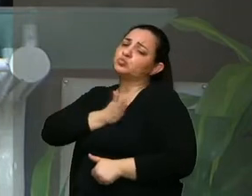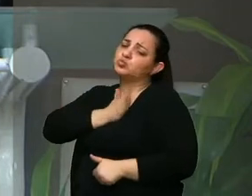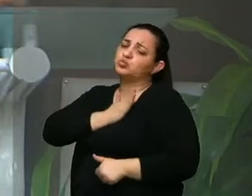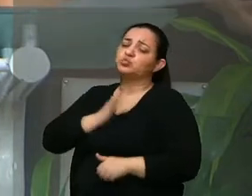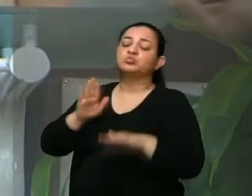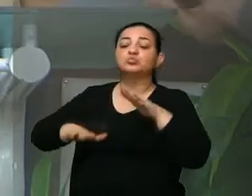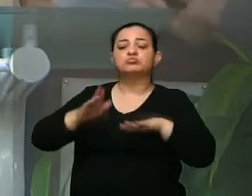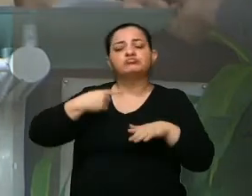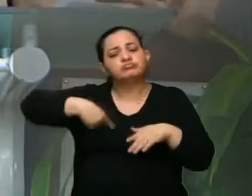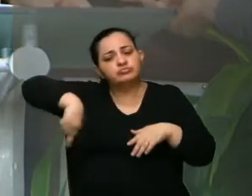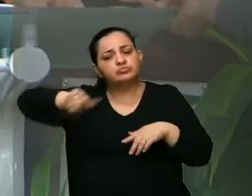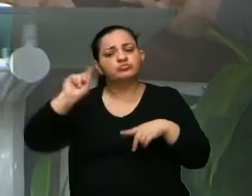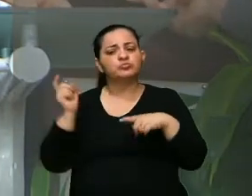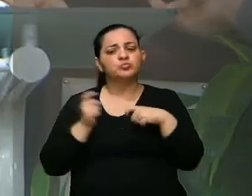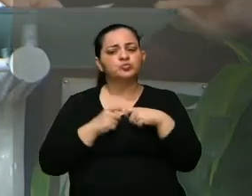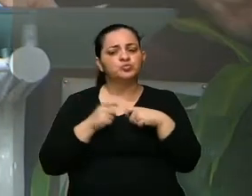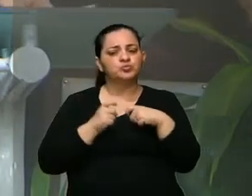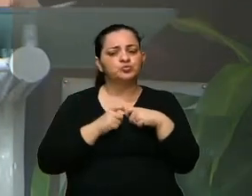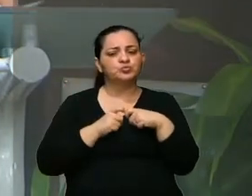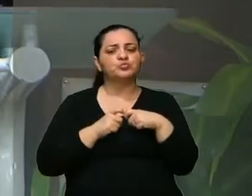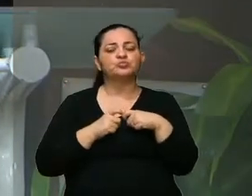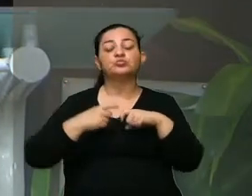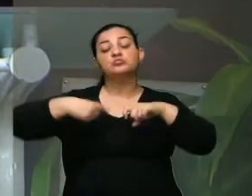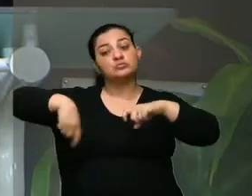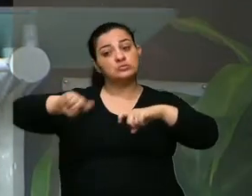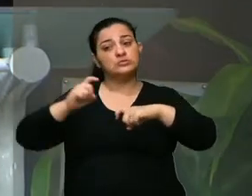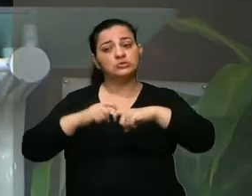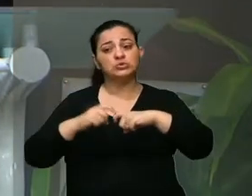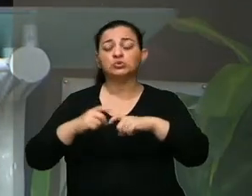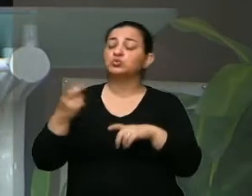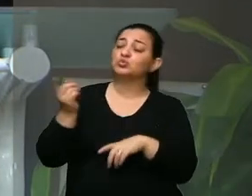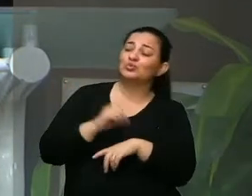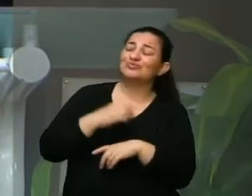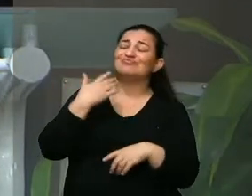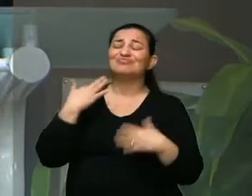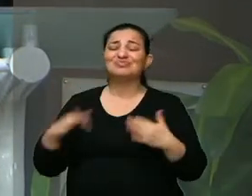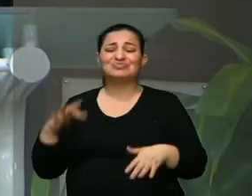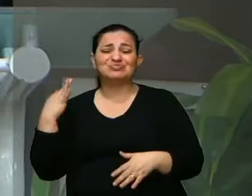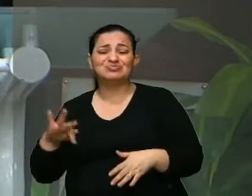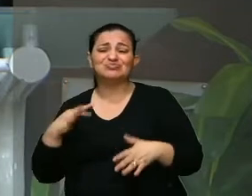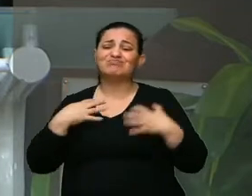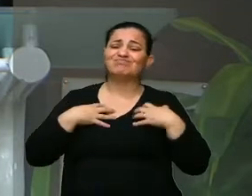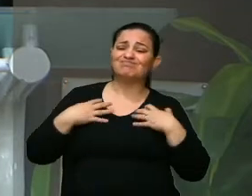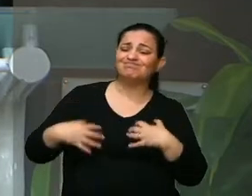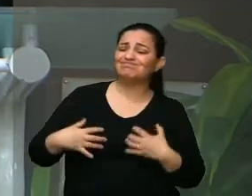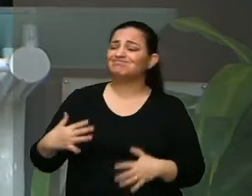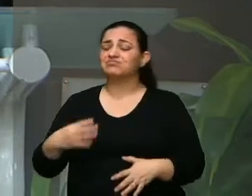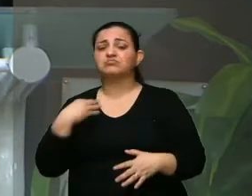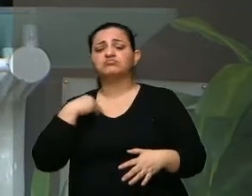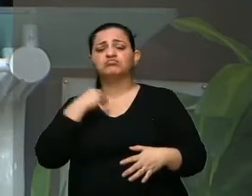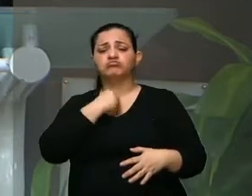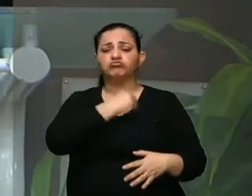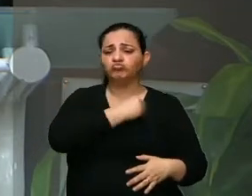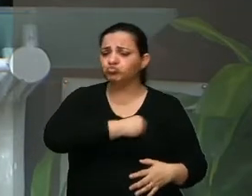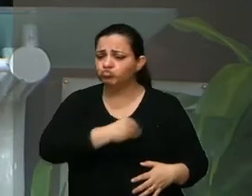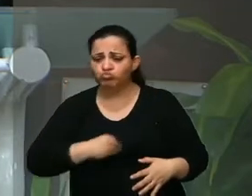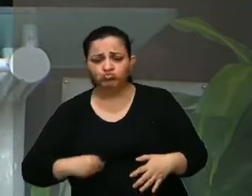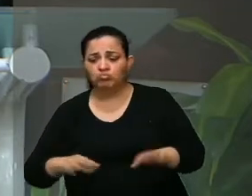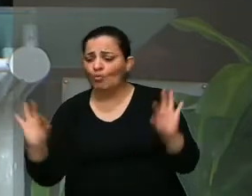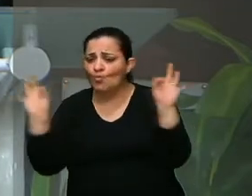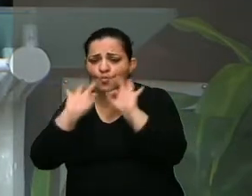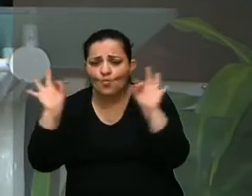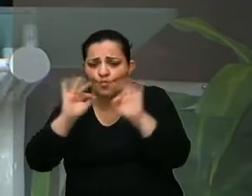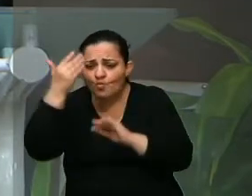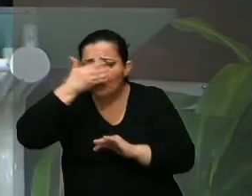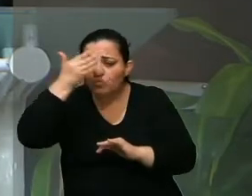vezes você vai no médico e um médico se diz doutor time doendo aqui o doutor vai a pauta não vê nada